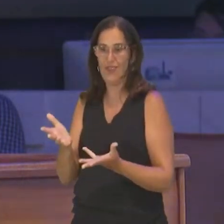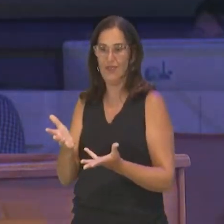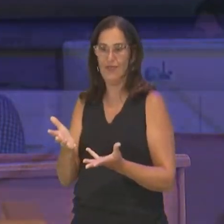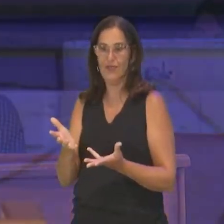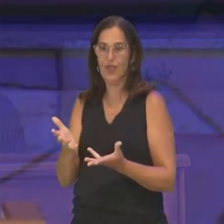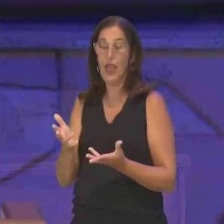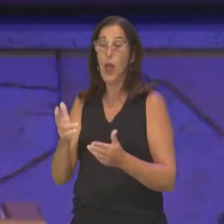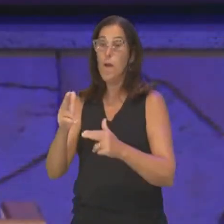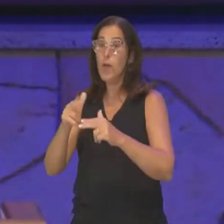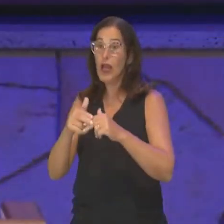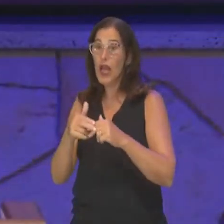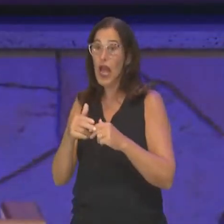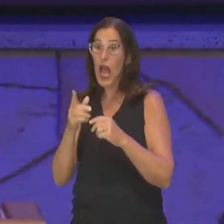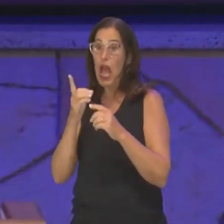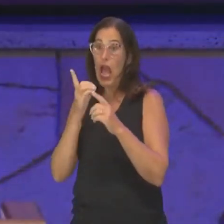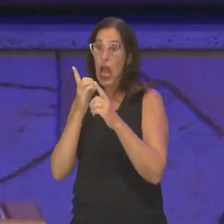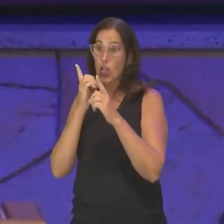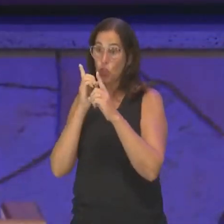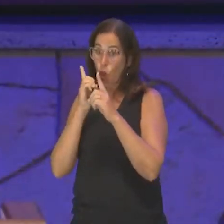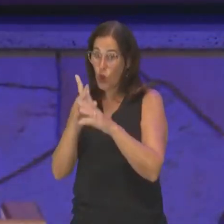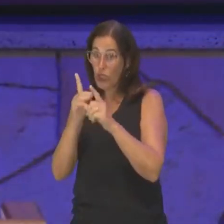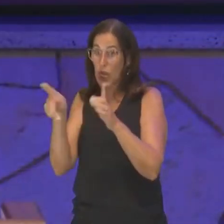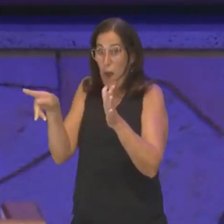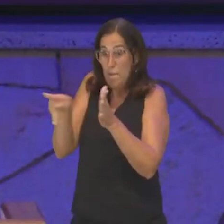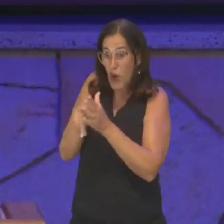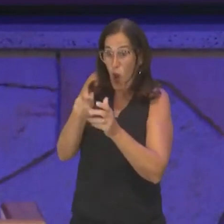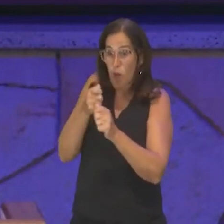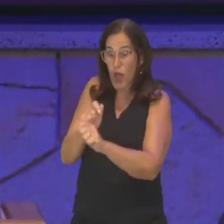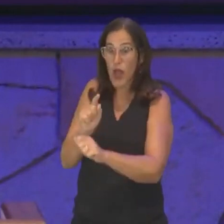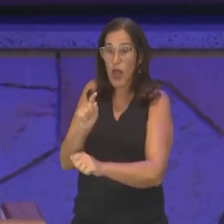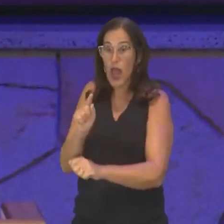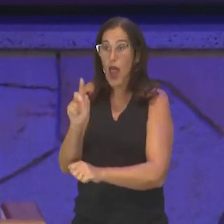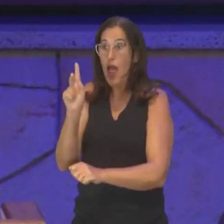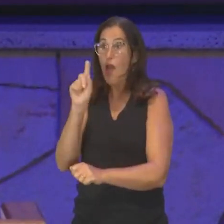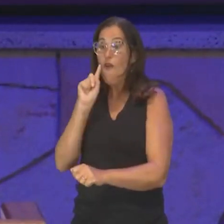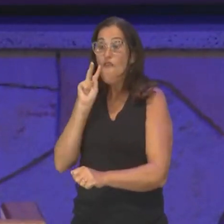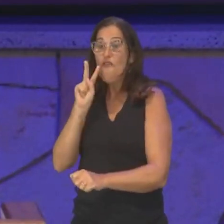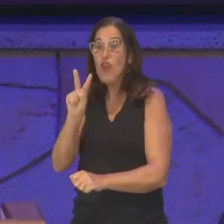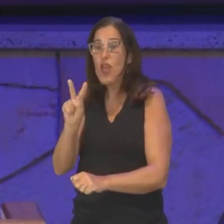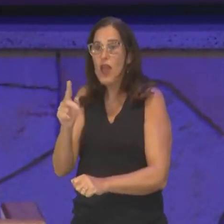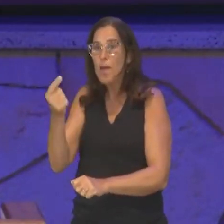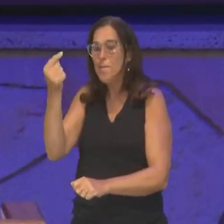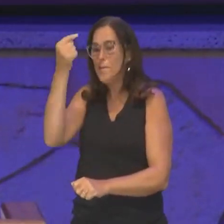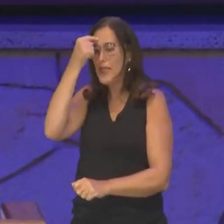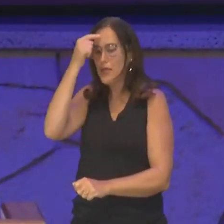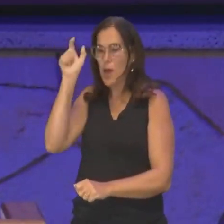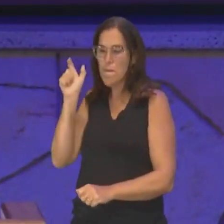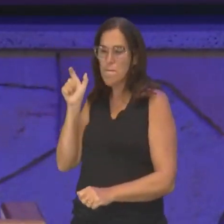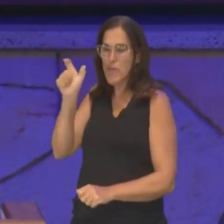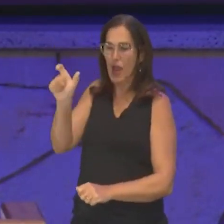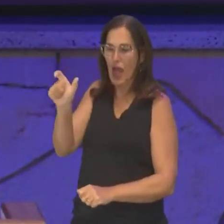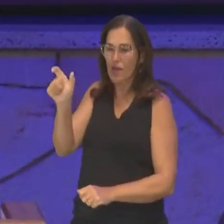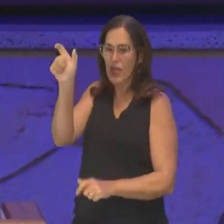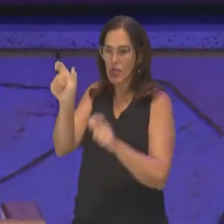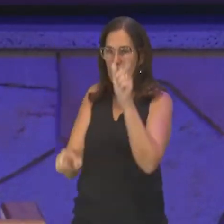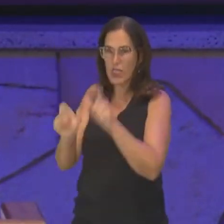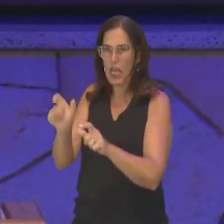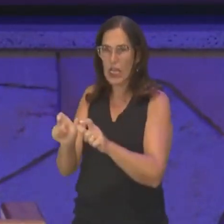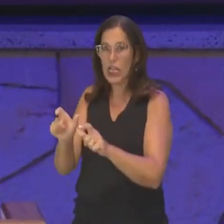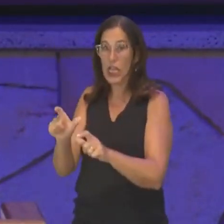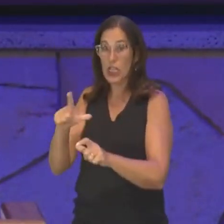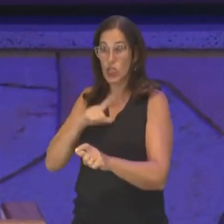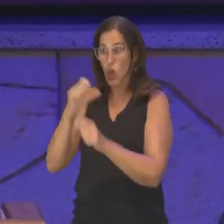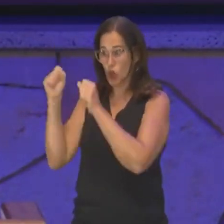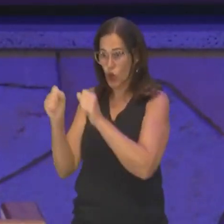Portanto, doutrina dos apóstolos nos remete ao pensamento de uma palavra de homens revestidos de